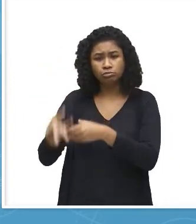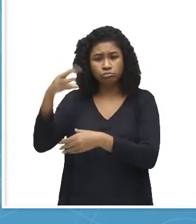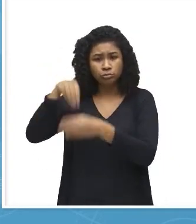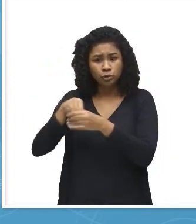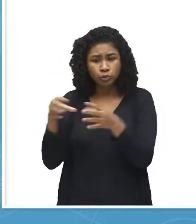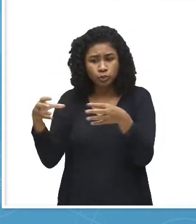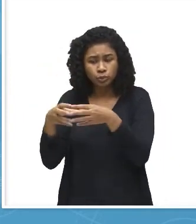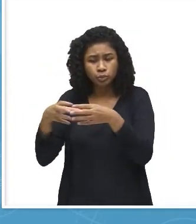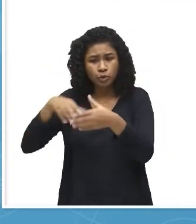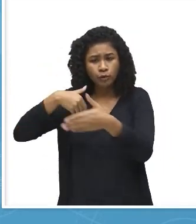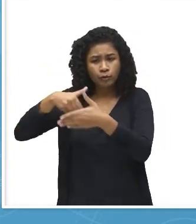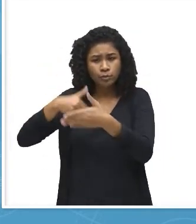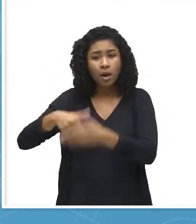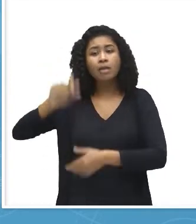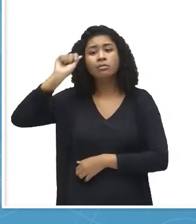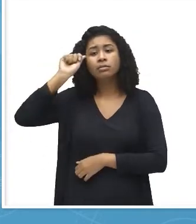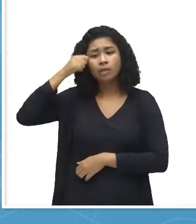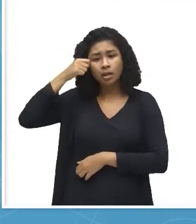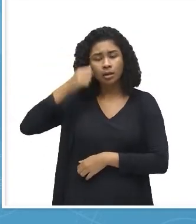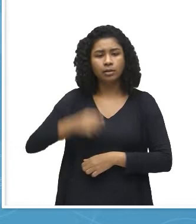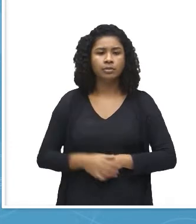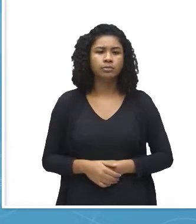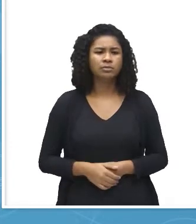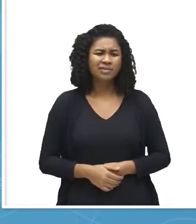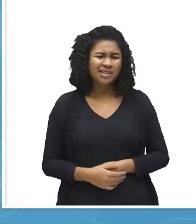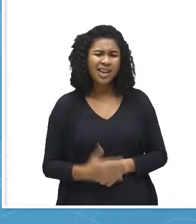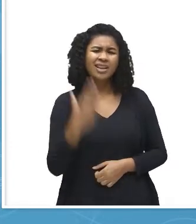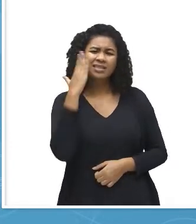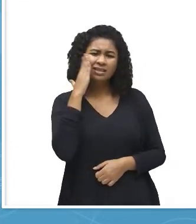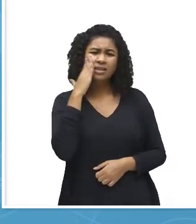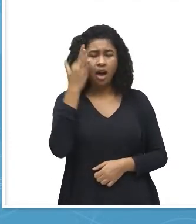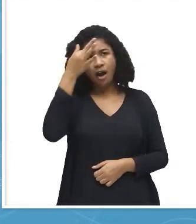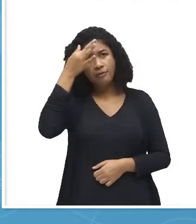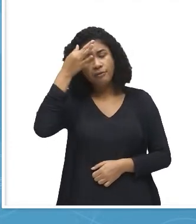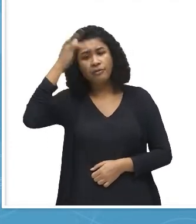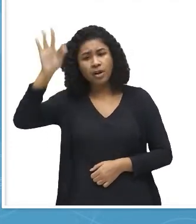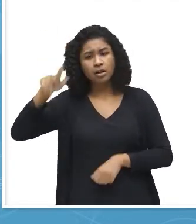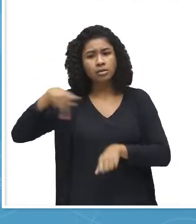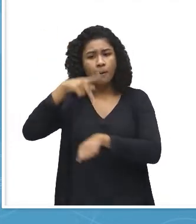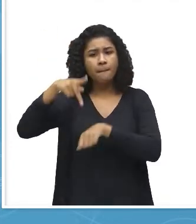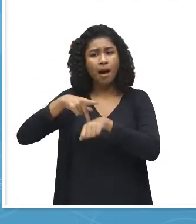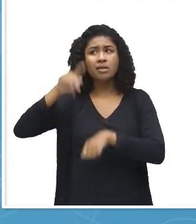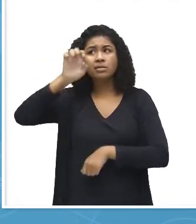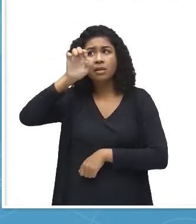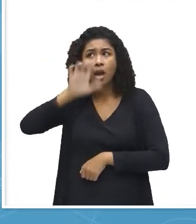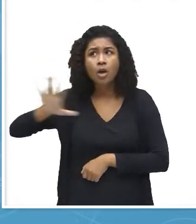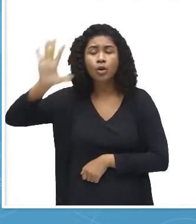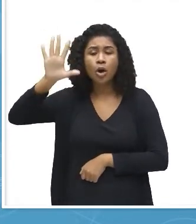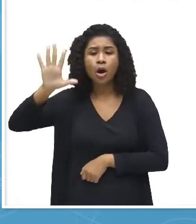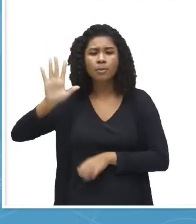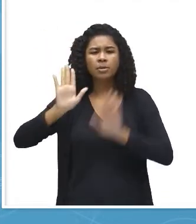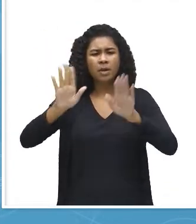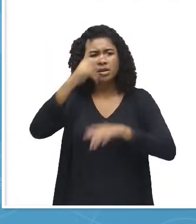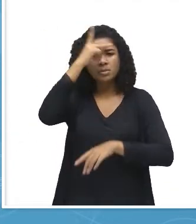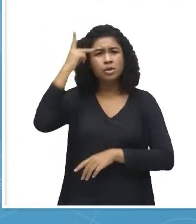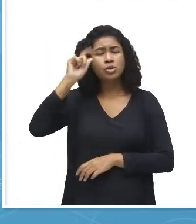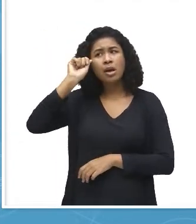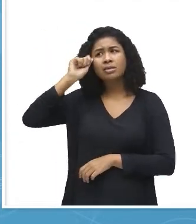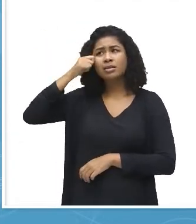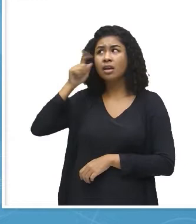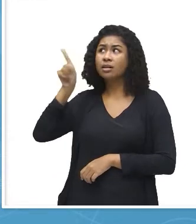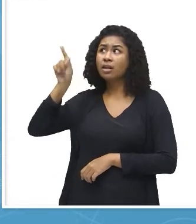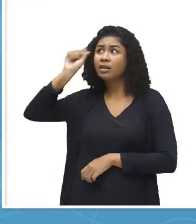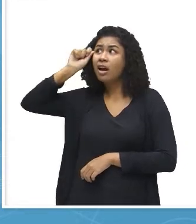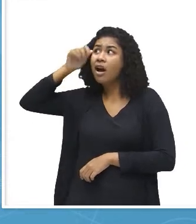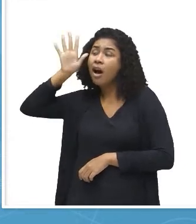professor, a gente sabe que a França é um país europeu e os negros são originalmente da África. Como então que grande parte de